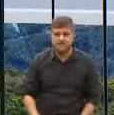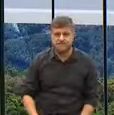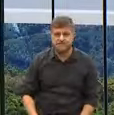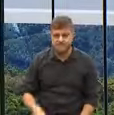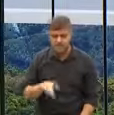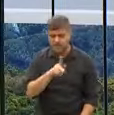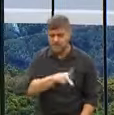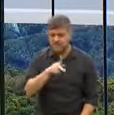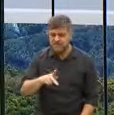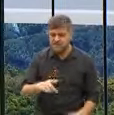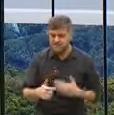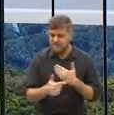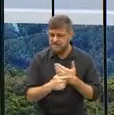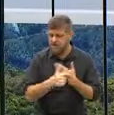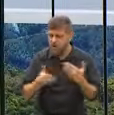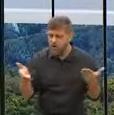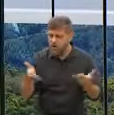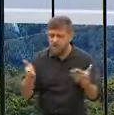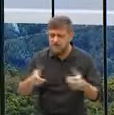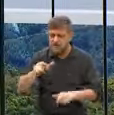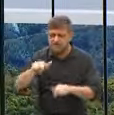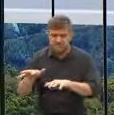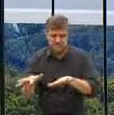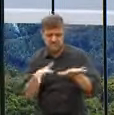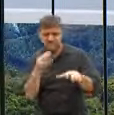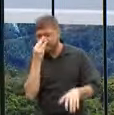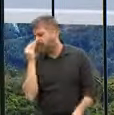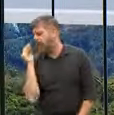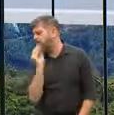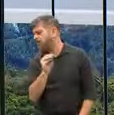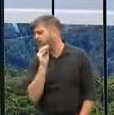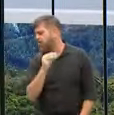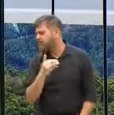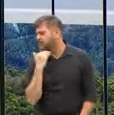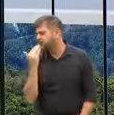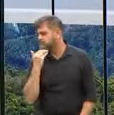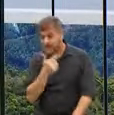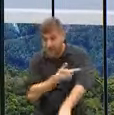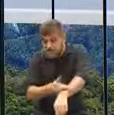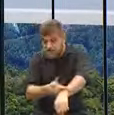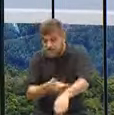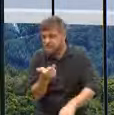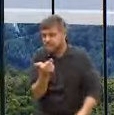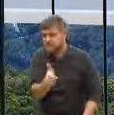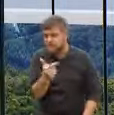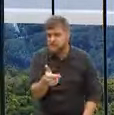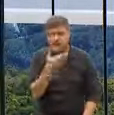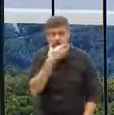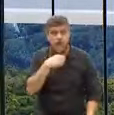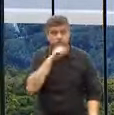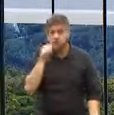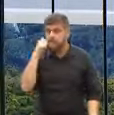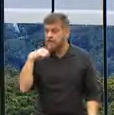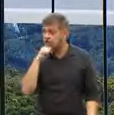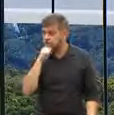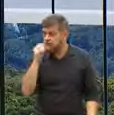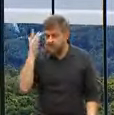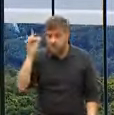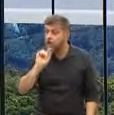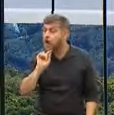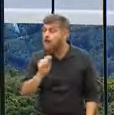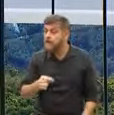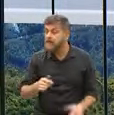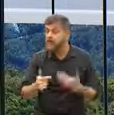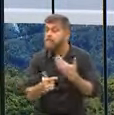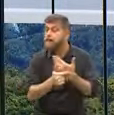do professor é mas hoje ninguém se respeita o professor dentro da sala de aula, nem os pais respeitam os